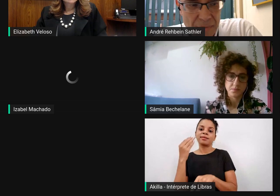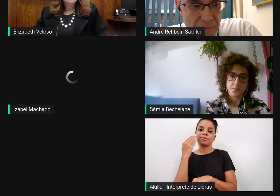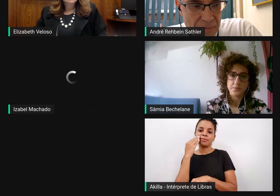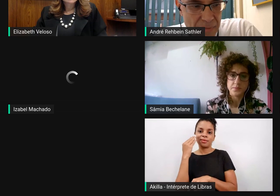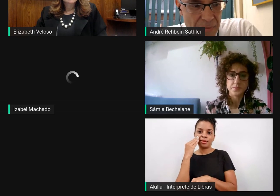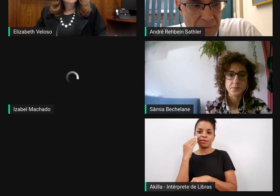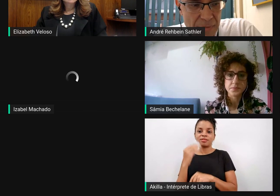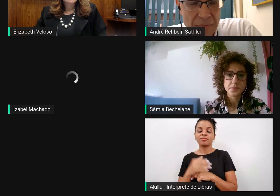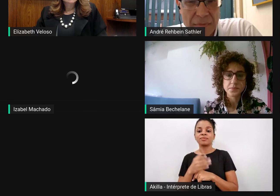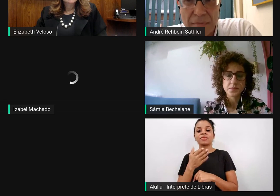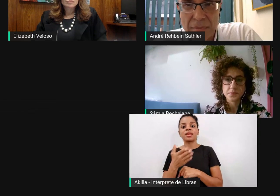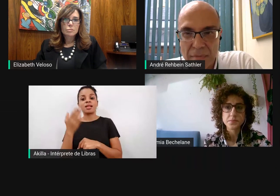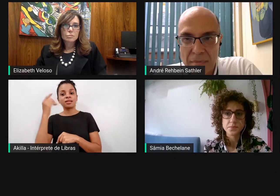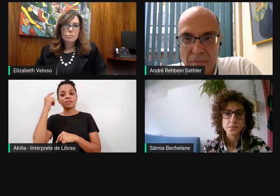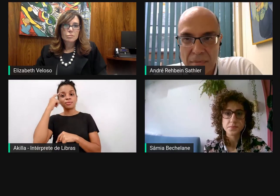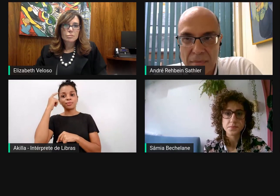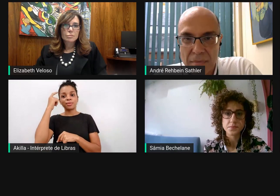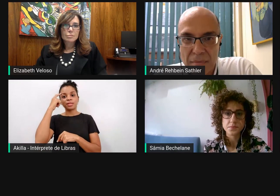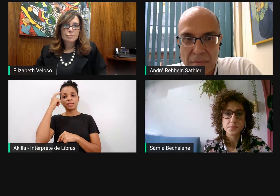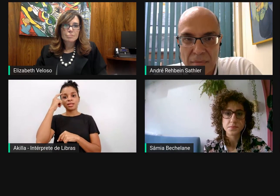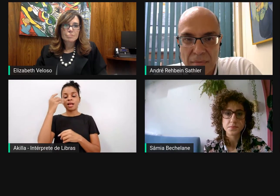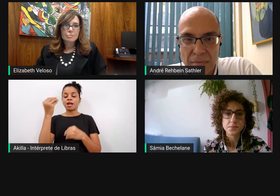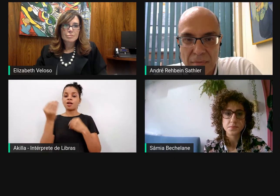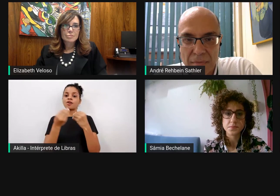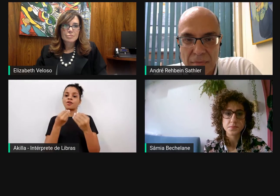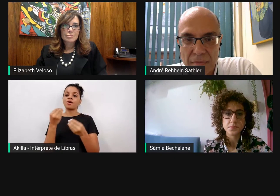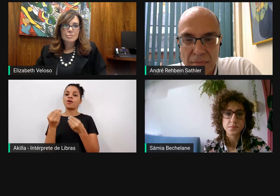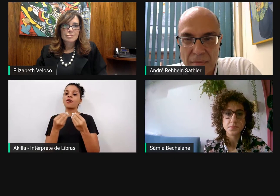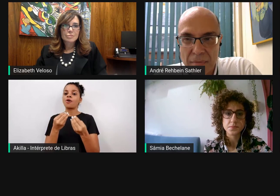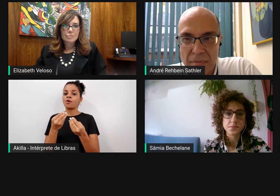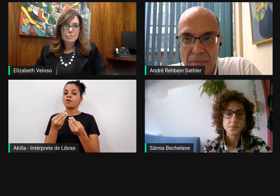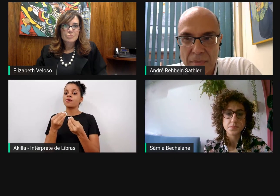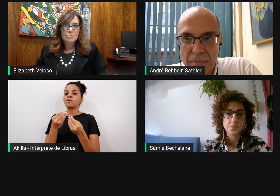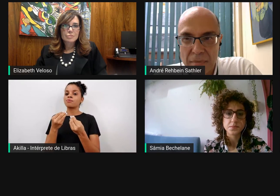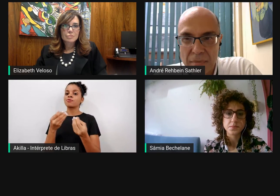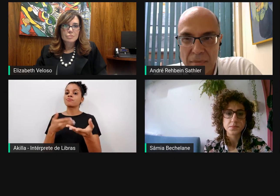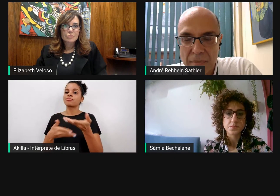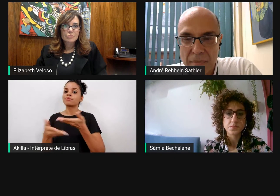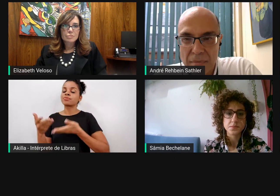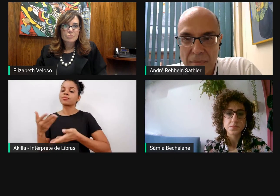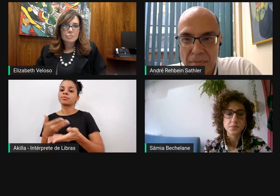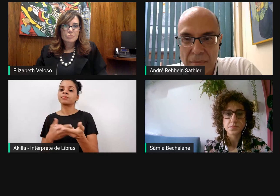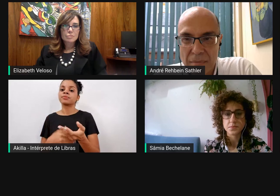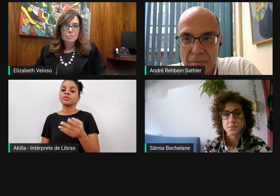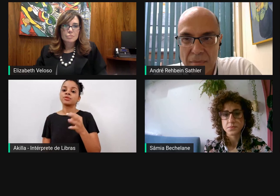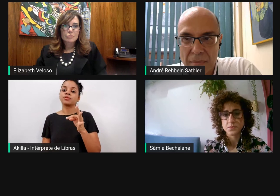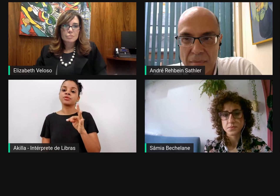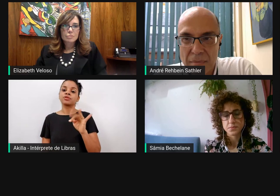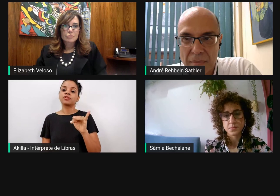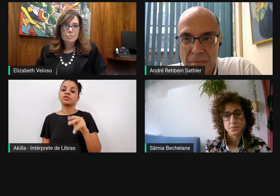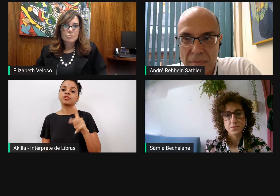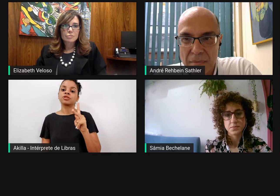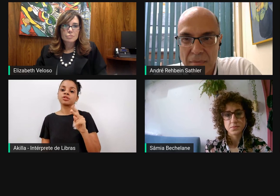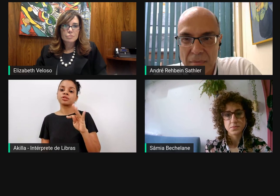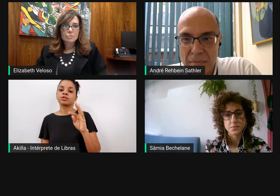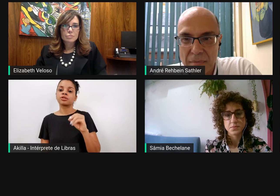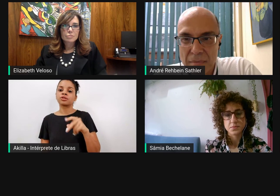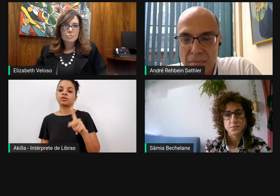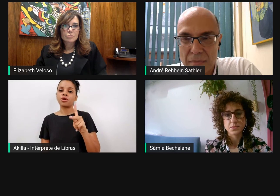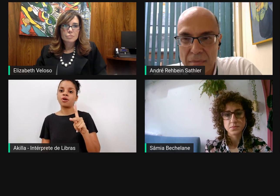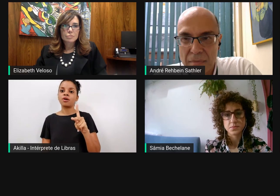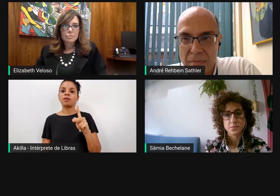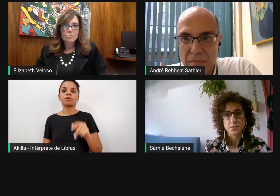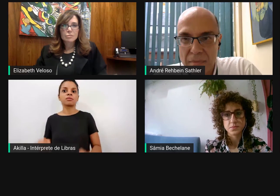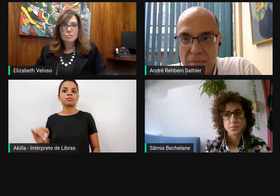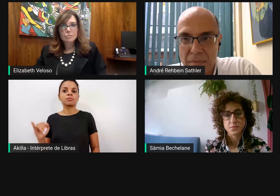delas, o repertório delas, conforme eu comentei no começo. E o TikTok ele é tão poderoso que ele está interferindo até mesmo no gigante, que